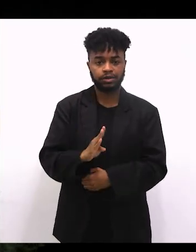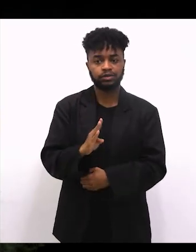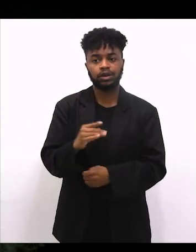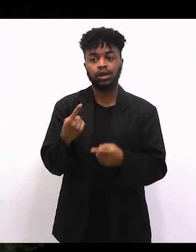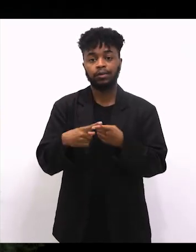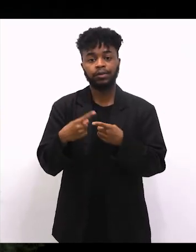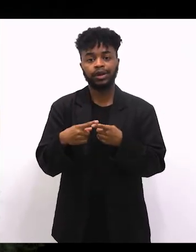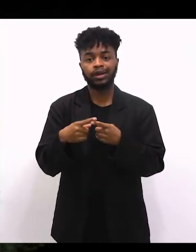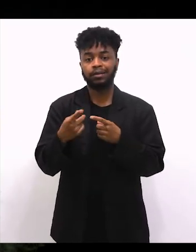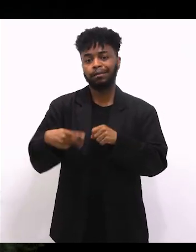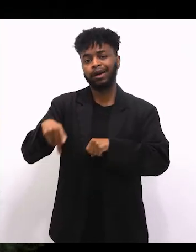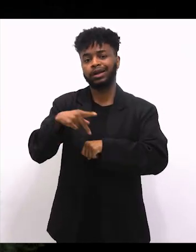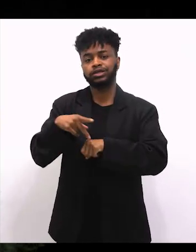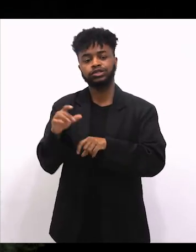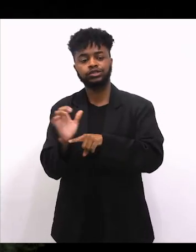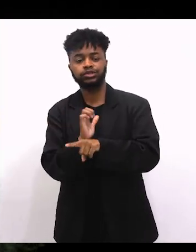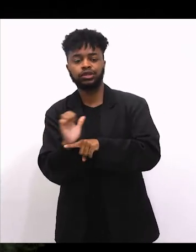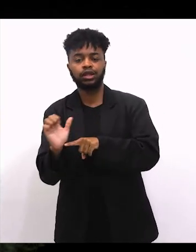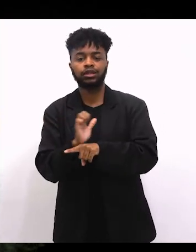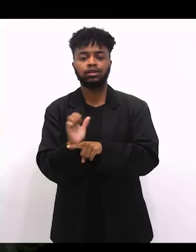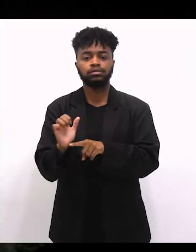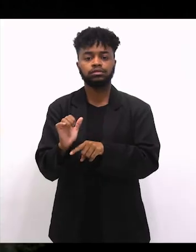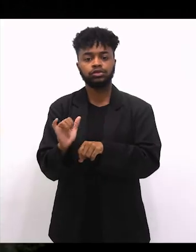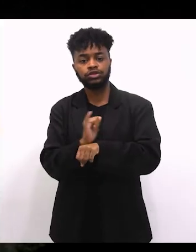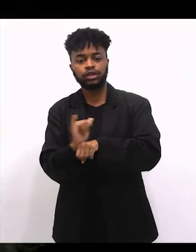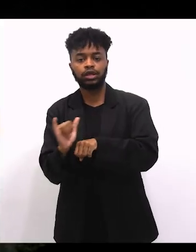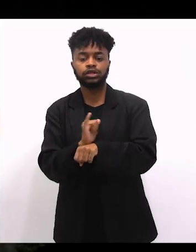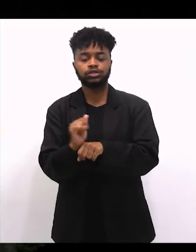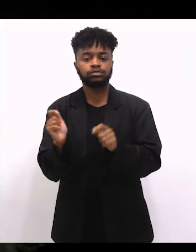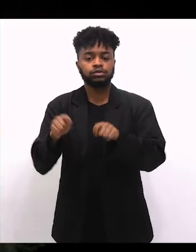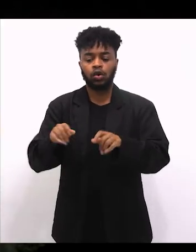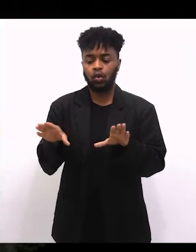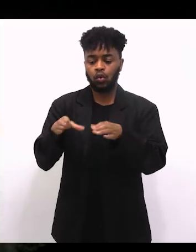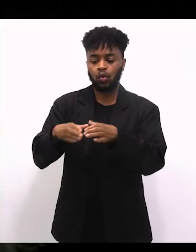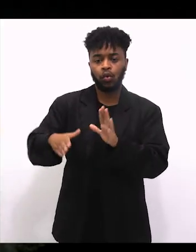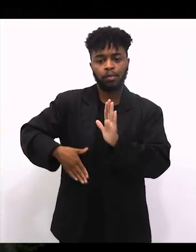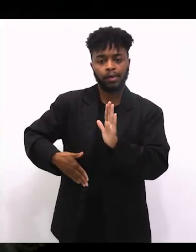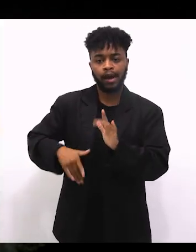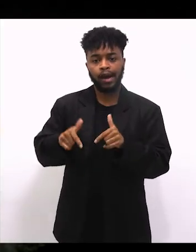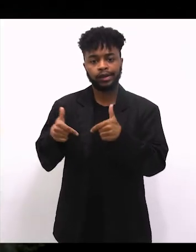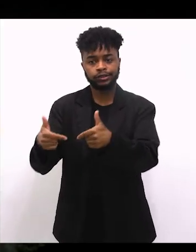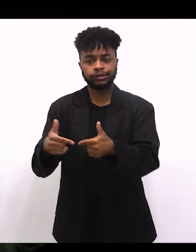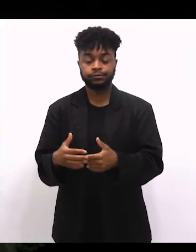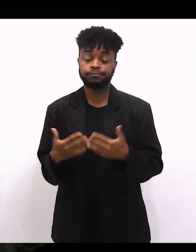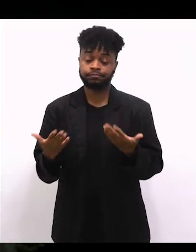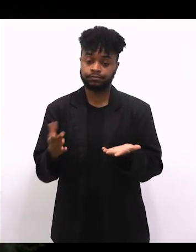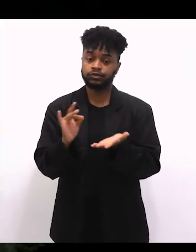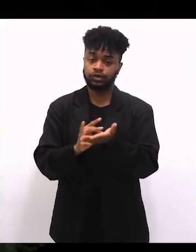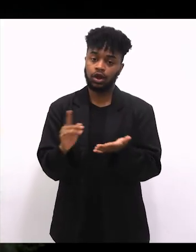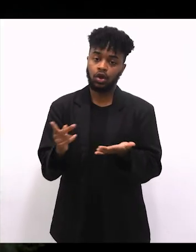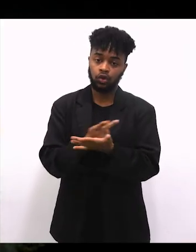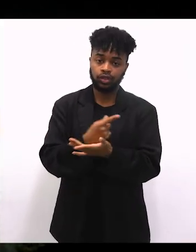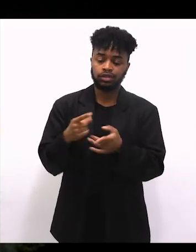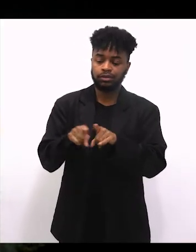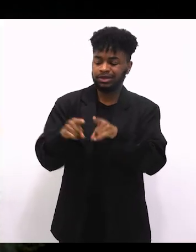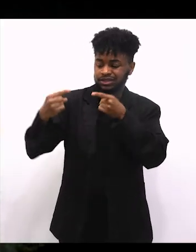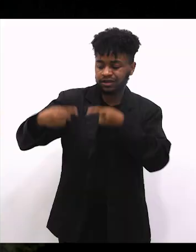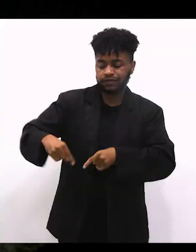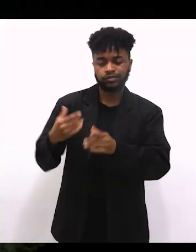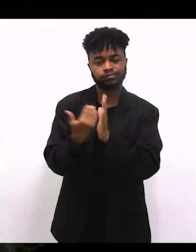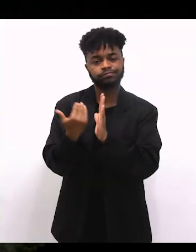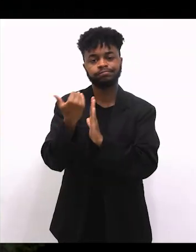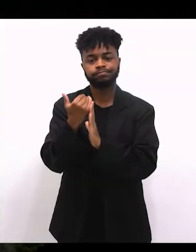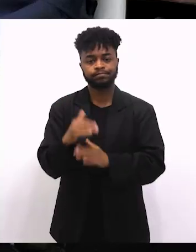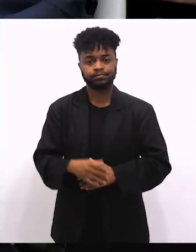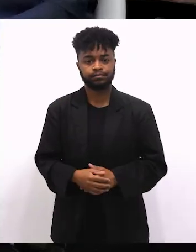porque são países estratégicos ali para que as organizações criminosas consigam atuar. Então, tem sido uma realidade, um desafio